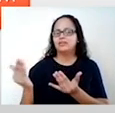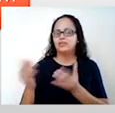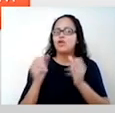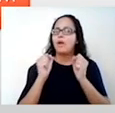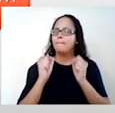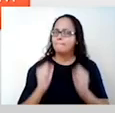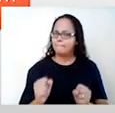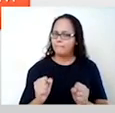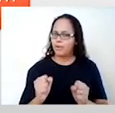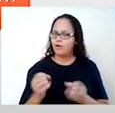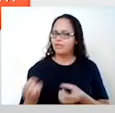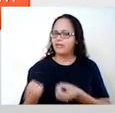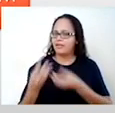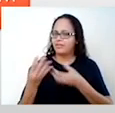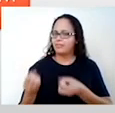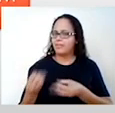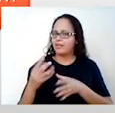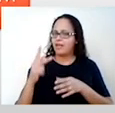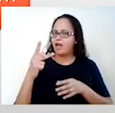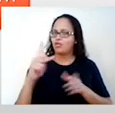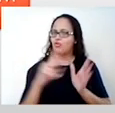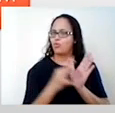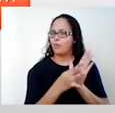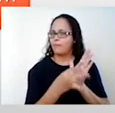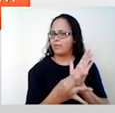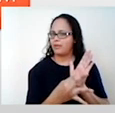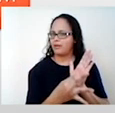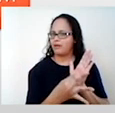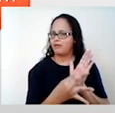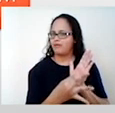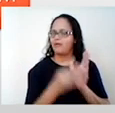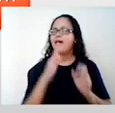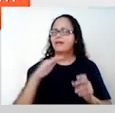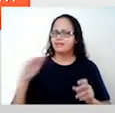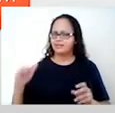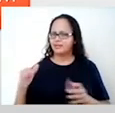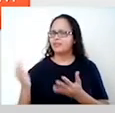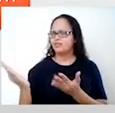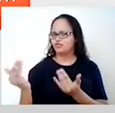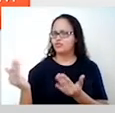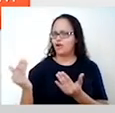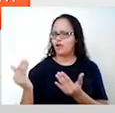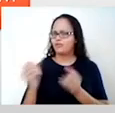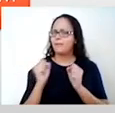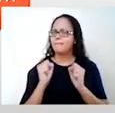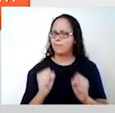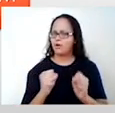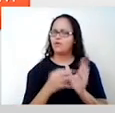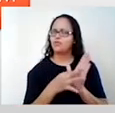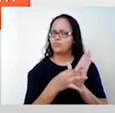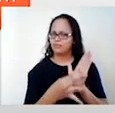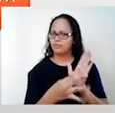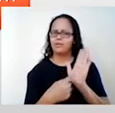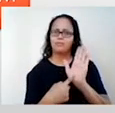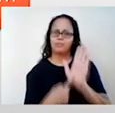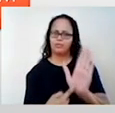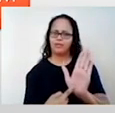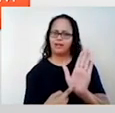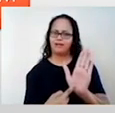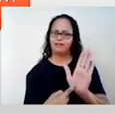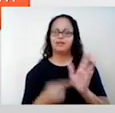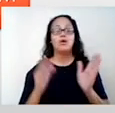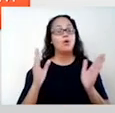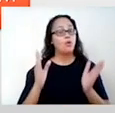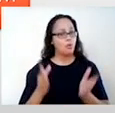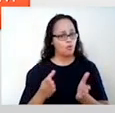adolescentes podem expressar a sua opinião? Vocês acham que as crianças e os adolescentes podem expressar a opinião deles?